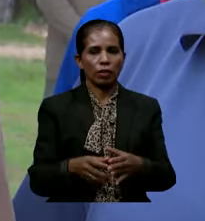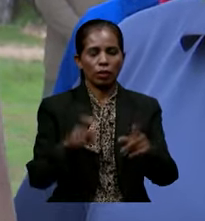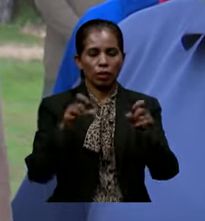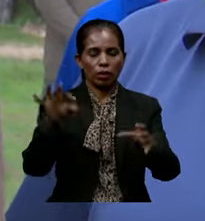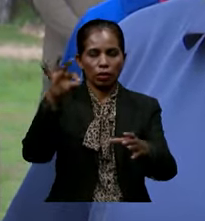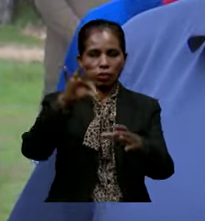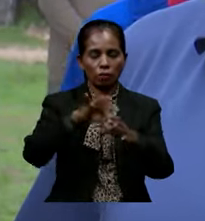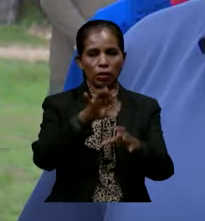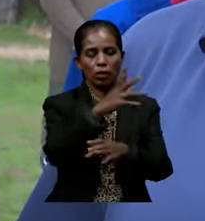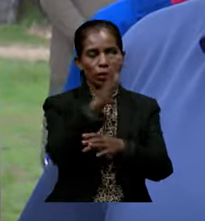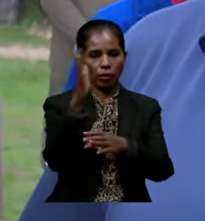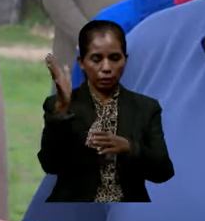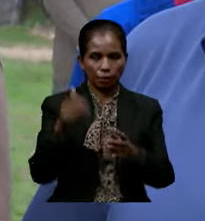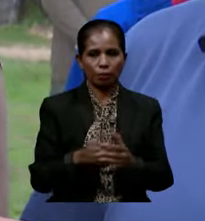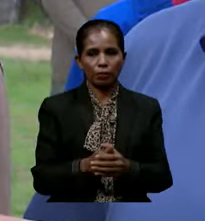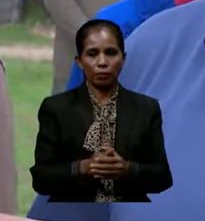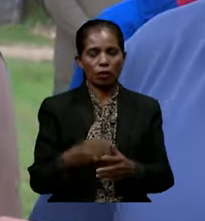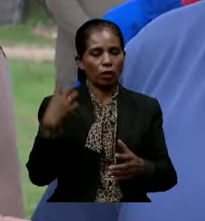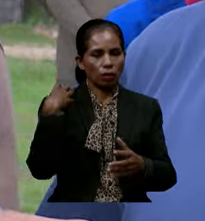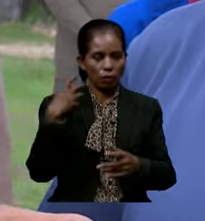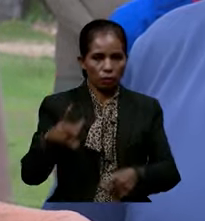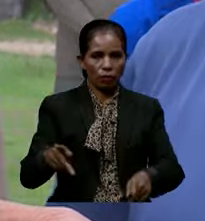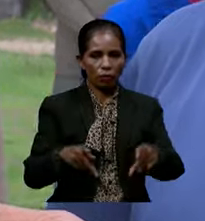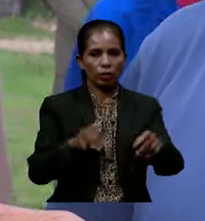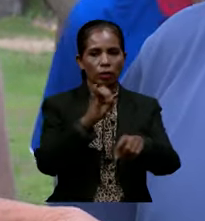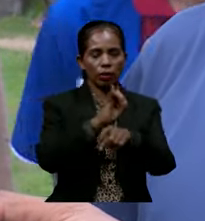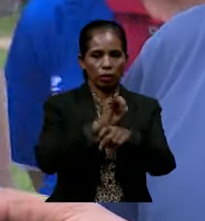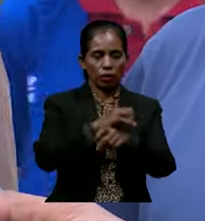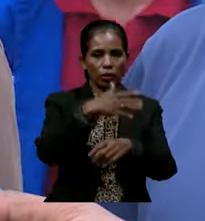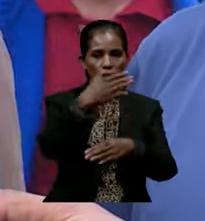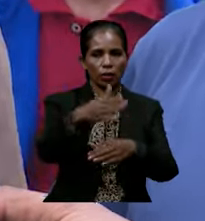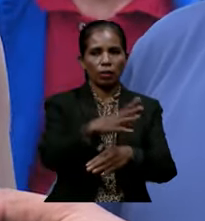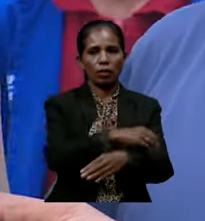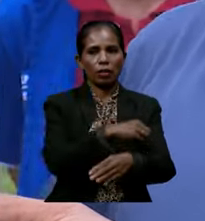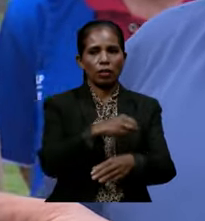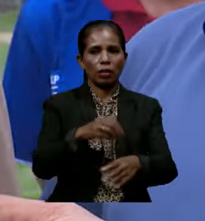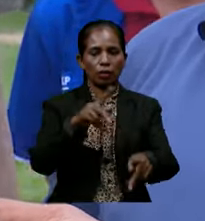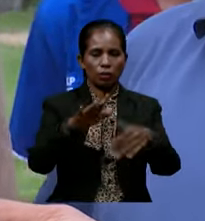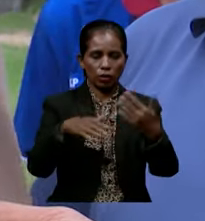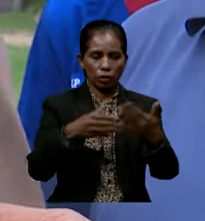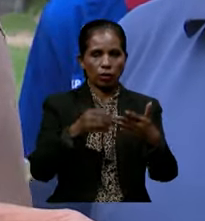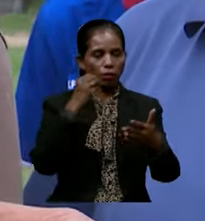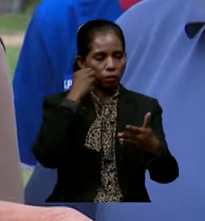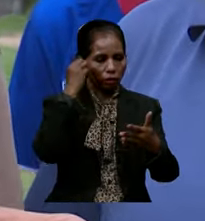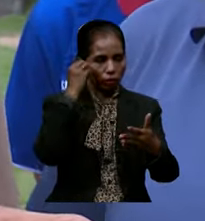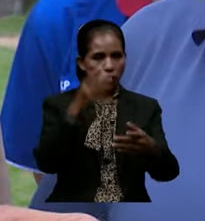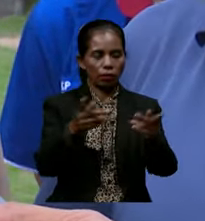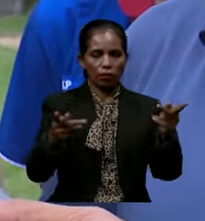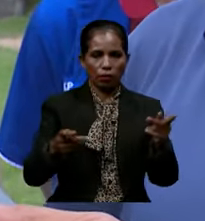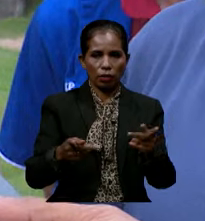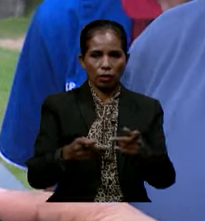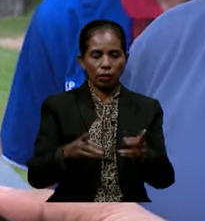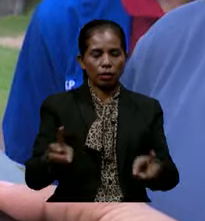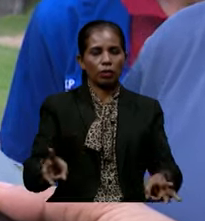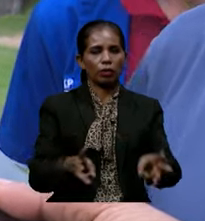kuda, ia edifício público sera, uma igreja sera, ou igreja sera, ou população sera, uma área pública sera, nessa be estrada